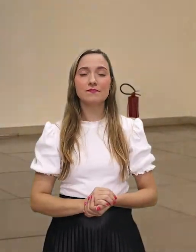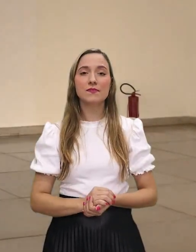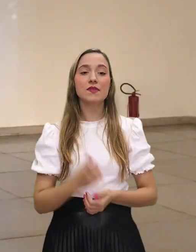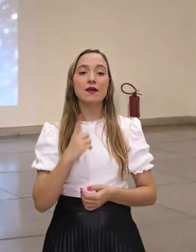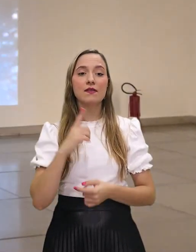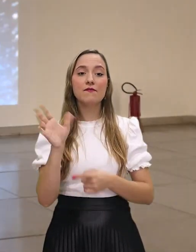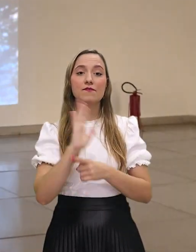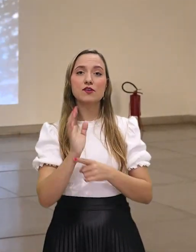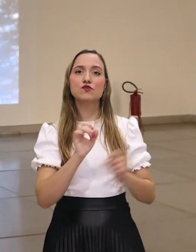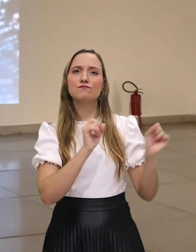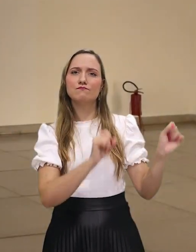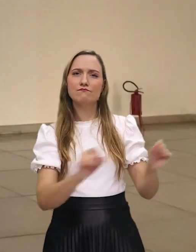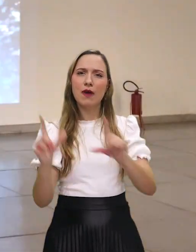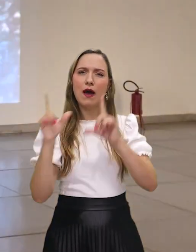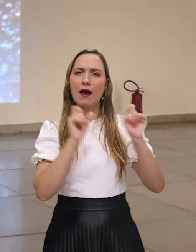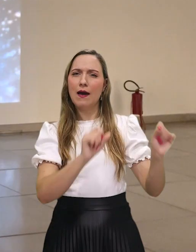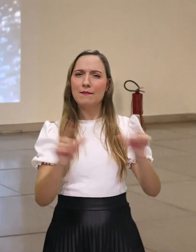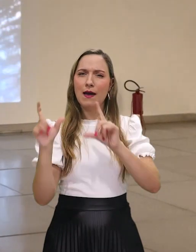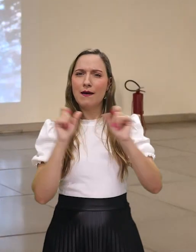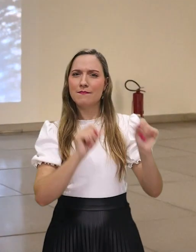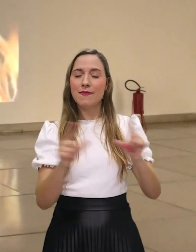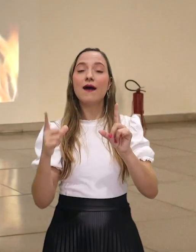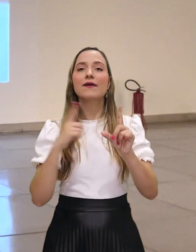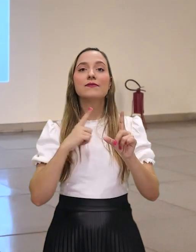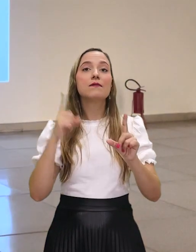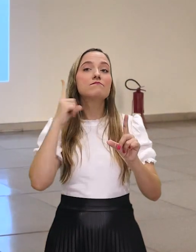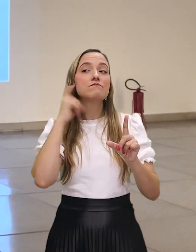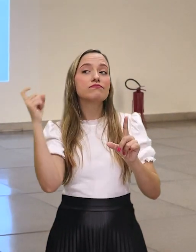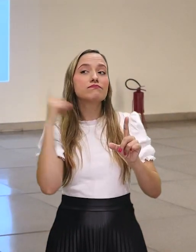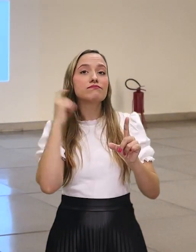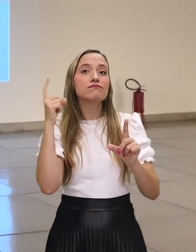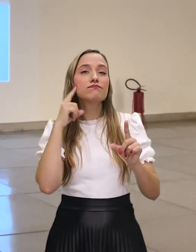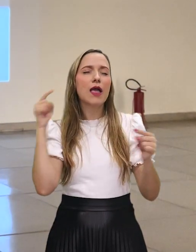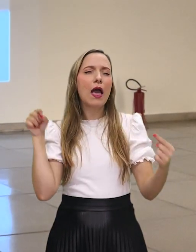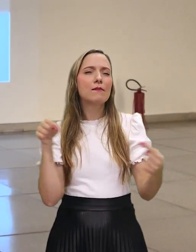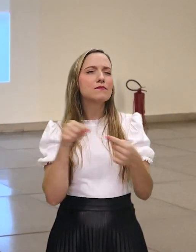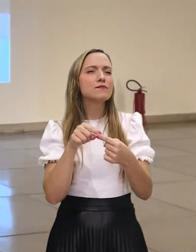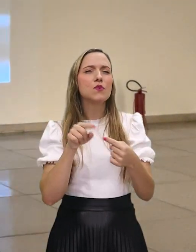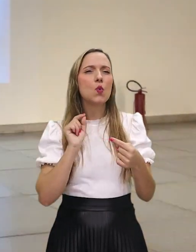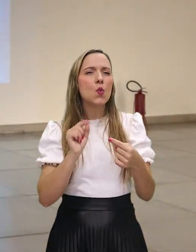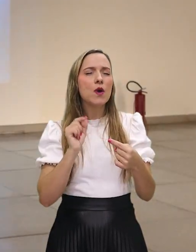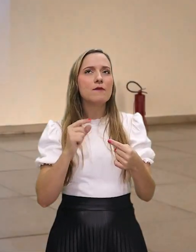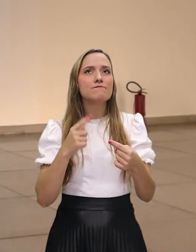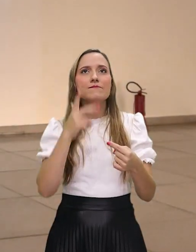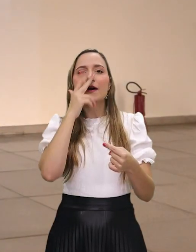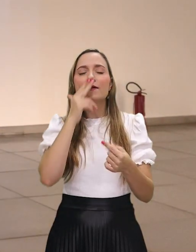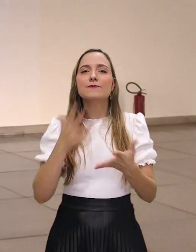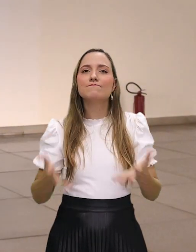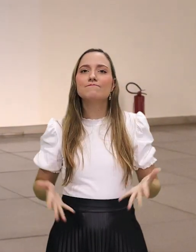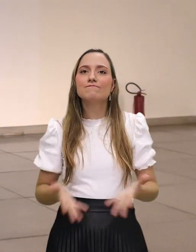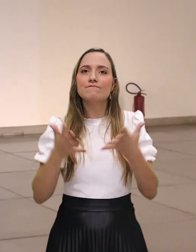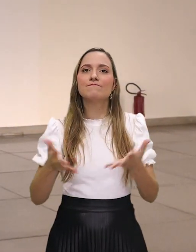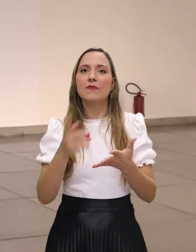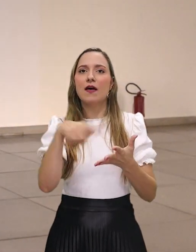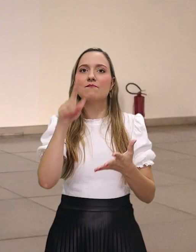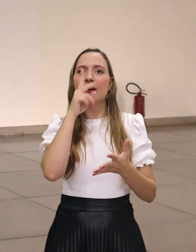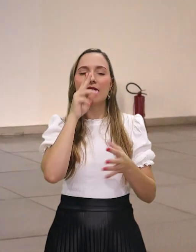coloquei o ruído, né, que é pensando na ideia assim, de fragmentos mesmo, que a gente